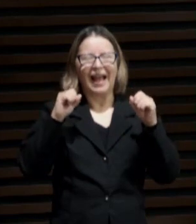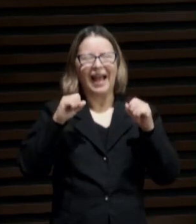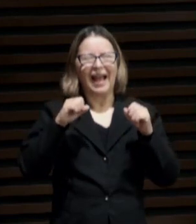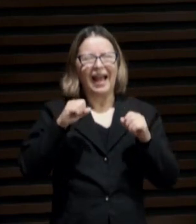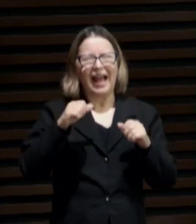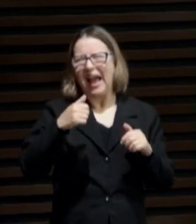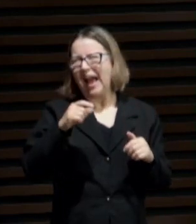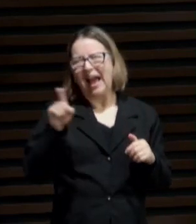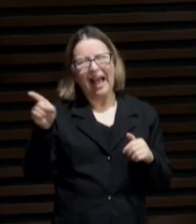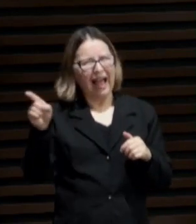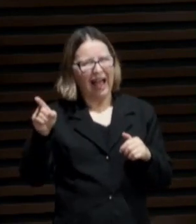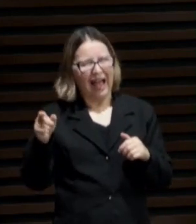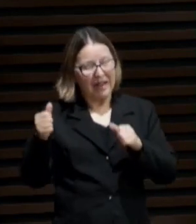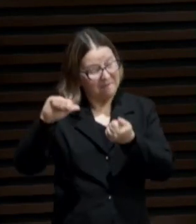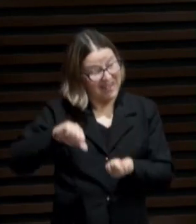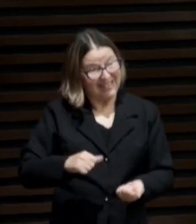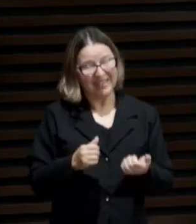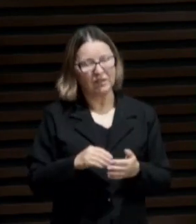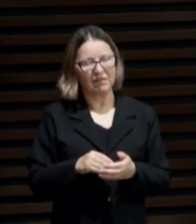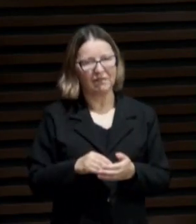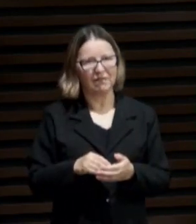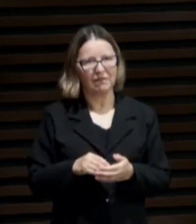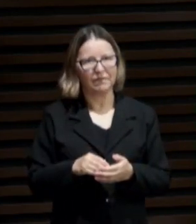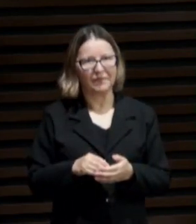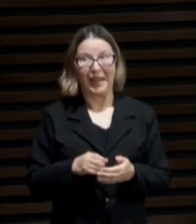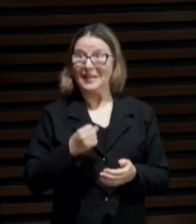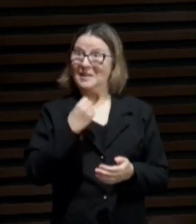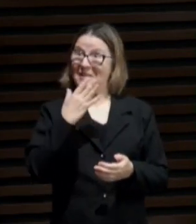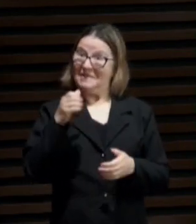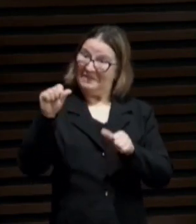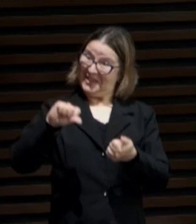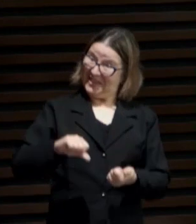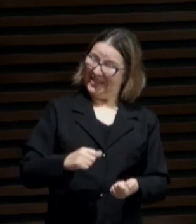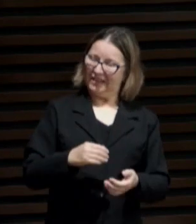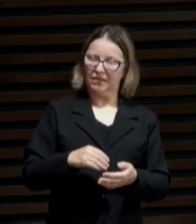desceu as águas. Eu falei, e daí que desceu as águas? Ainda bem que desceu as águas.